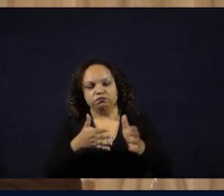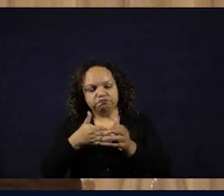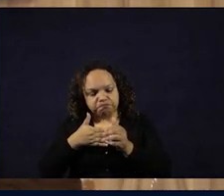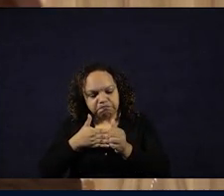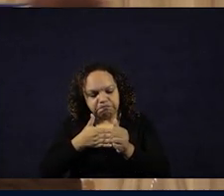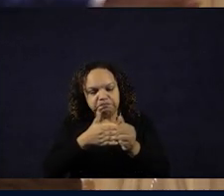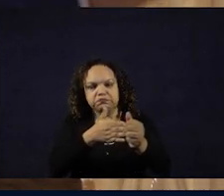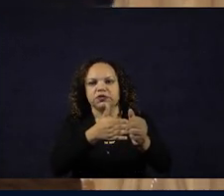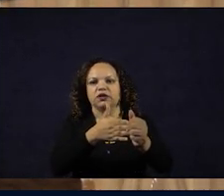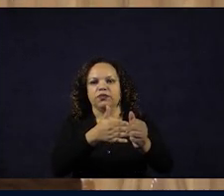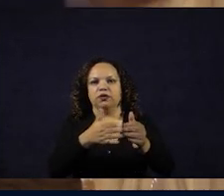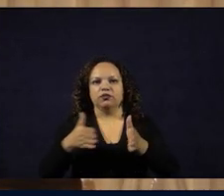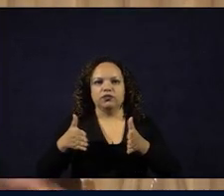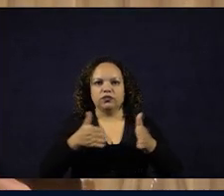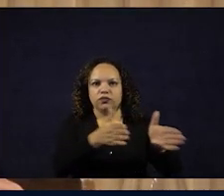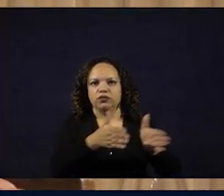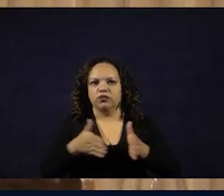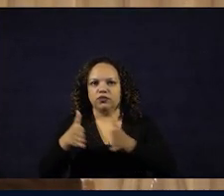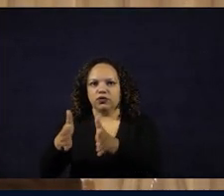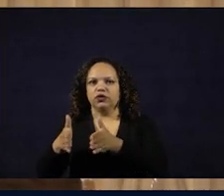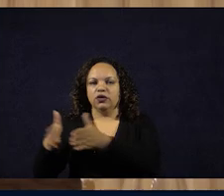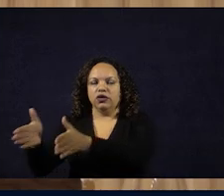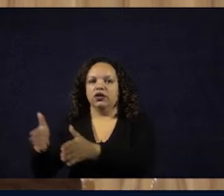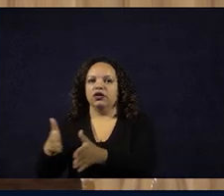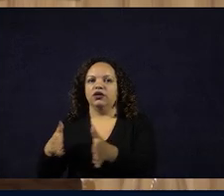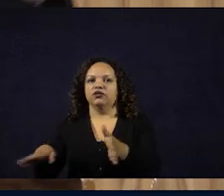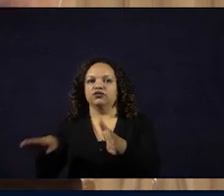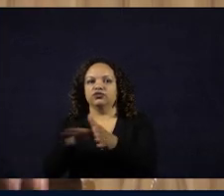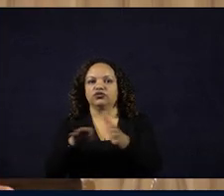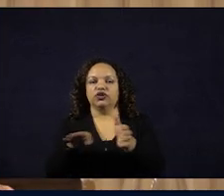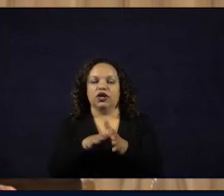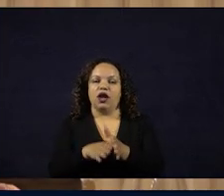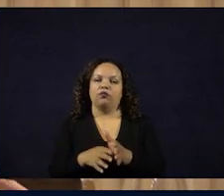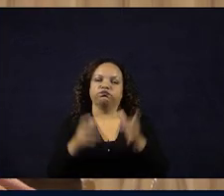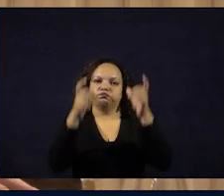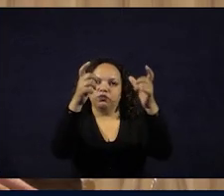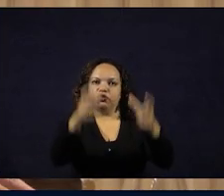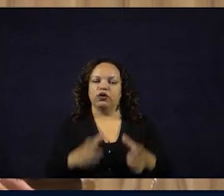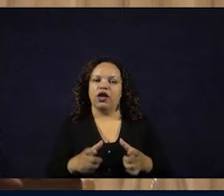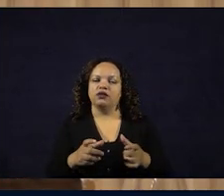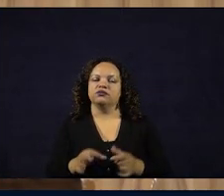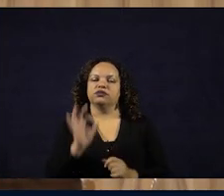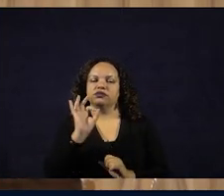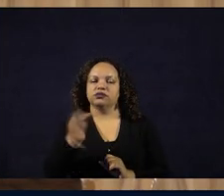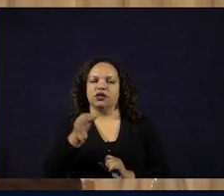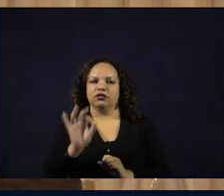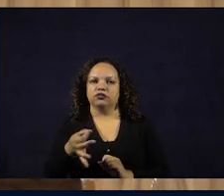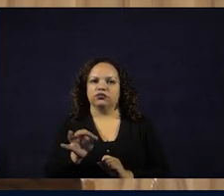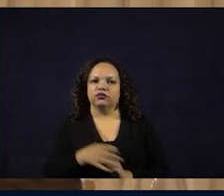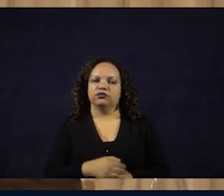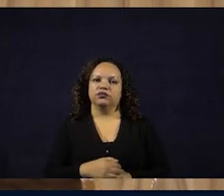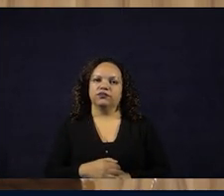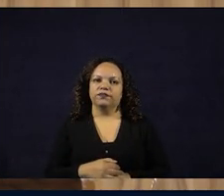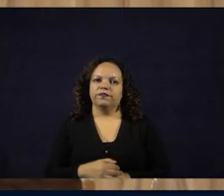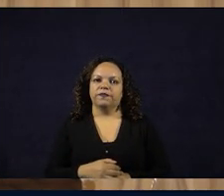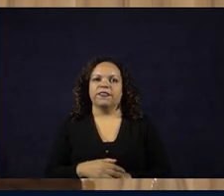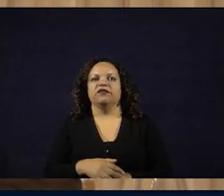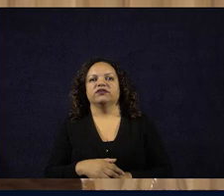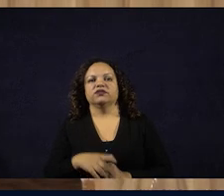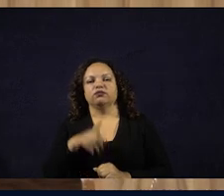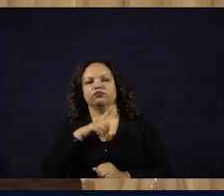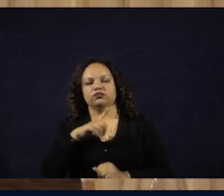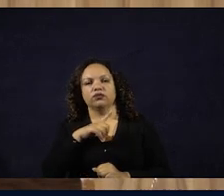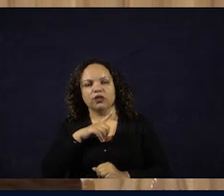puxar trechos e chegar a determinados bolsões de produção. Então, você ter esse